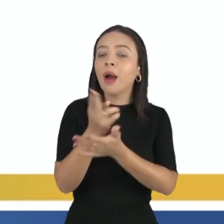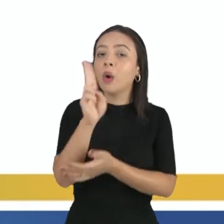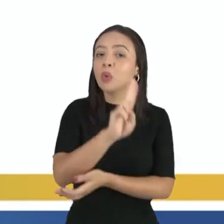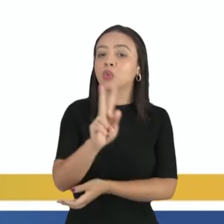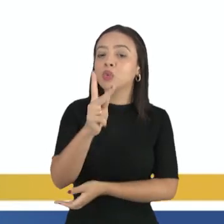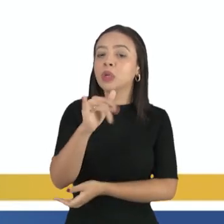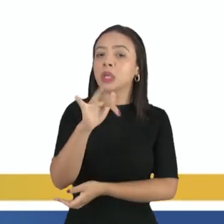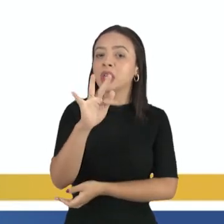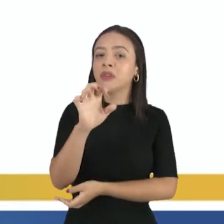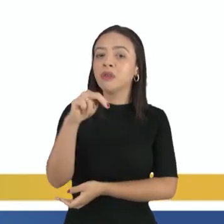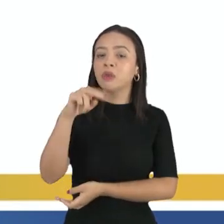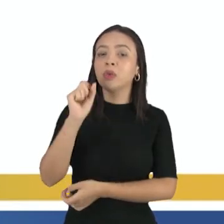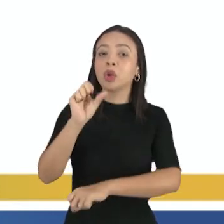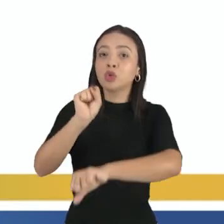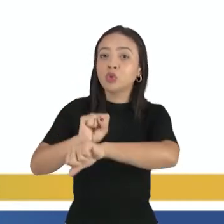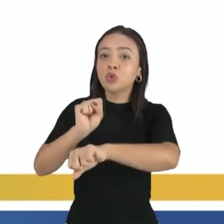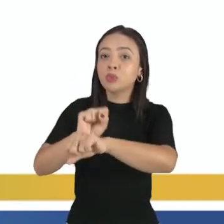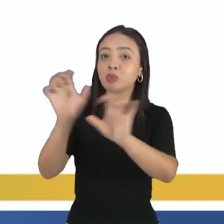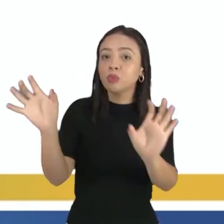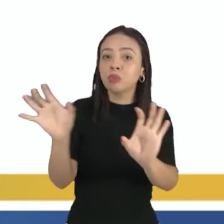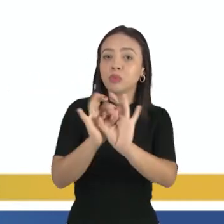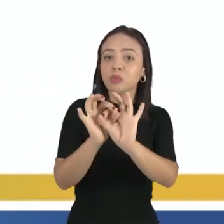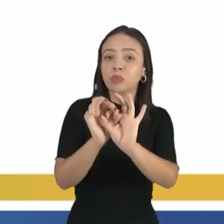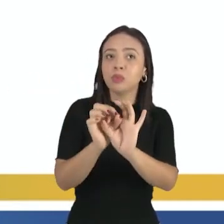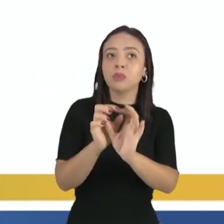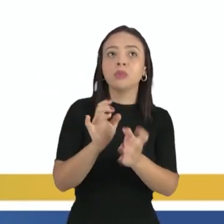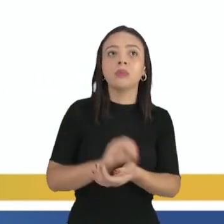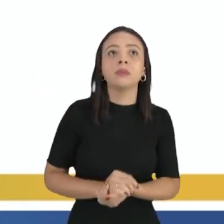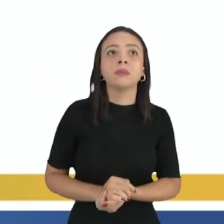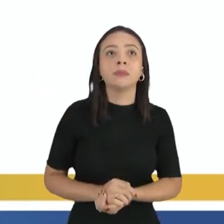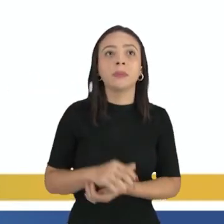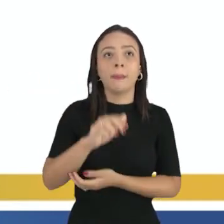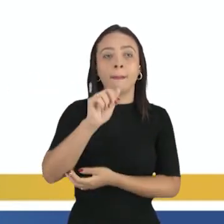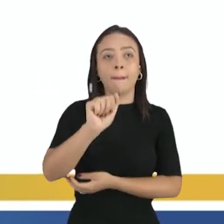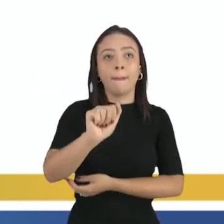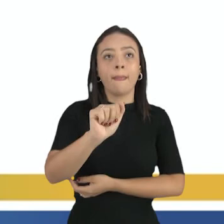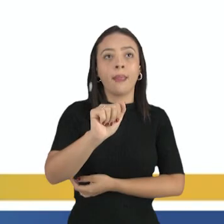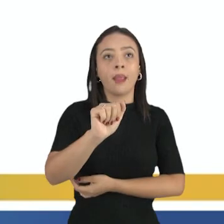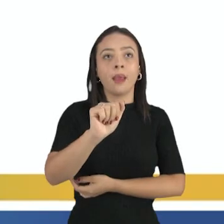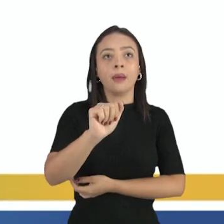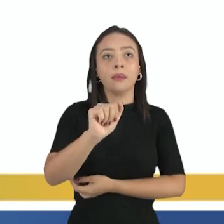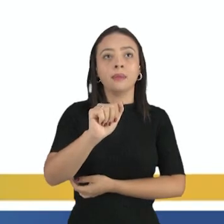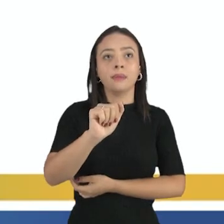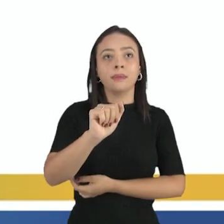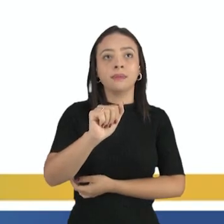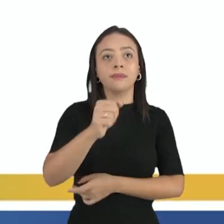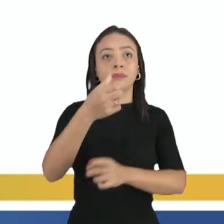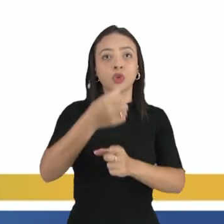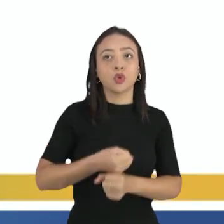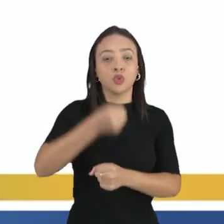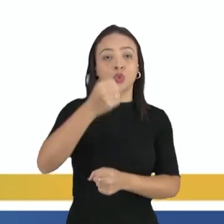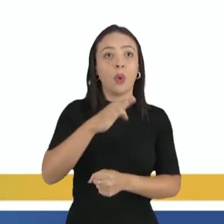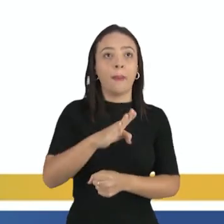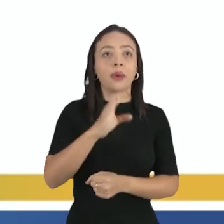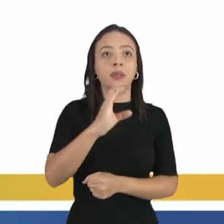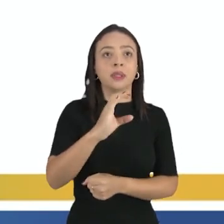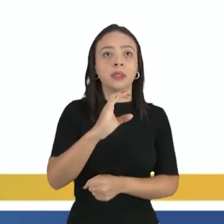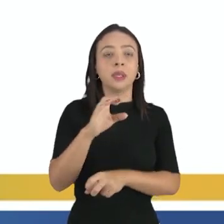hífen nos substantivos compostos. A, couve-flor, B, guarda-chuva,